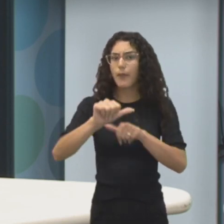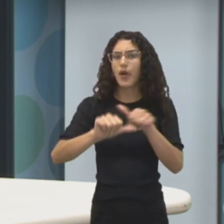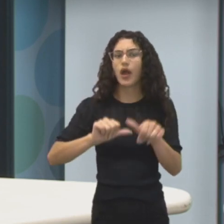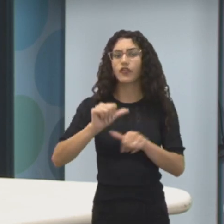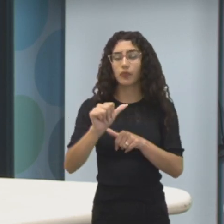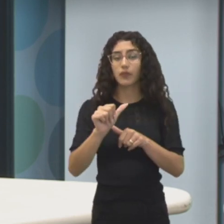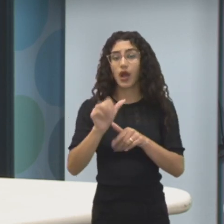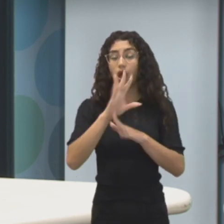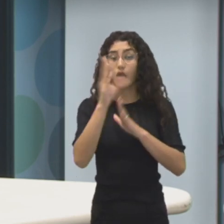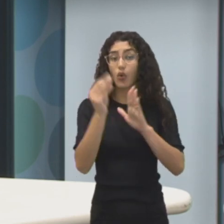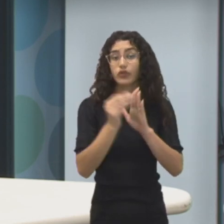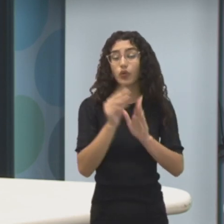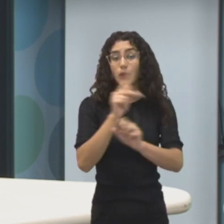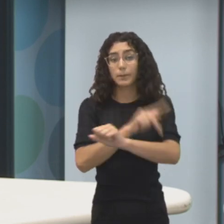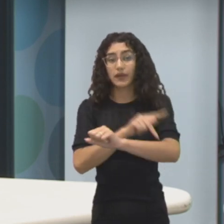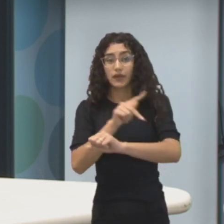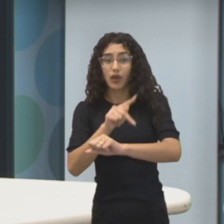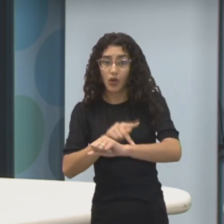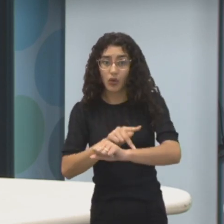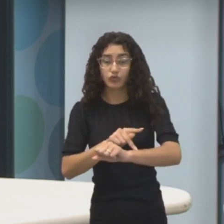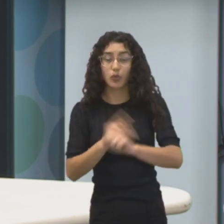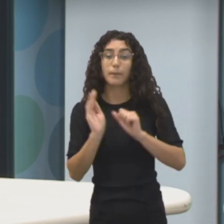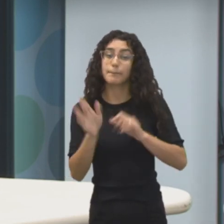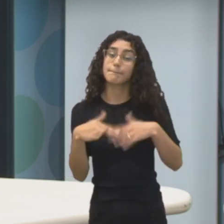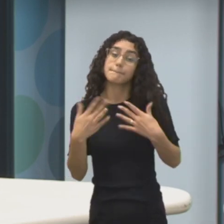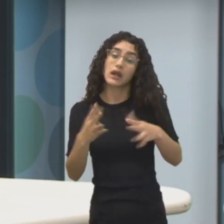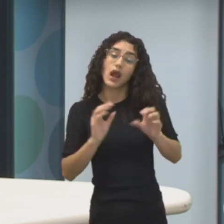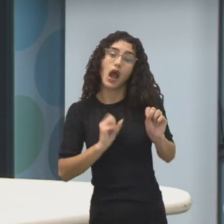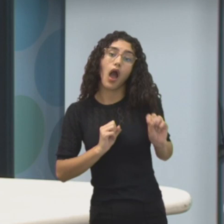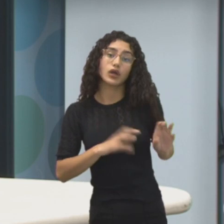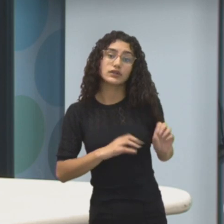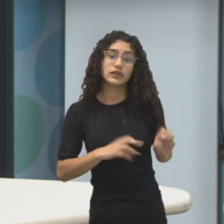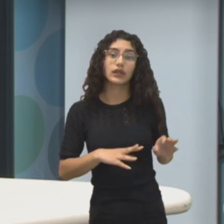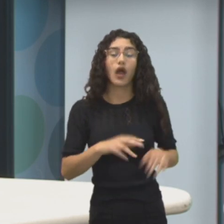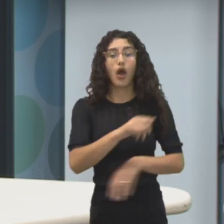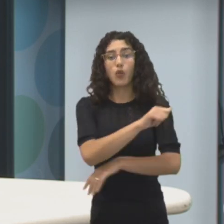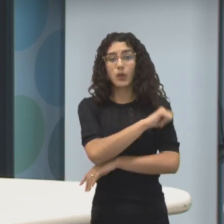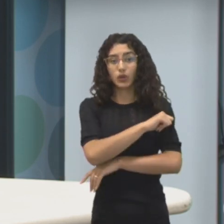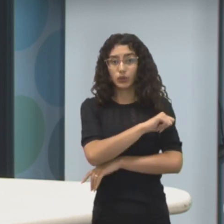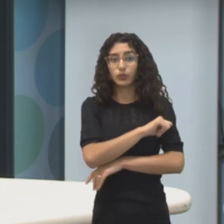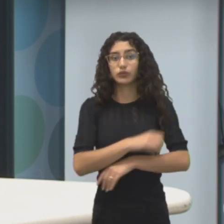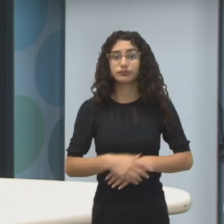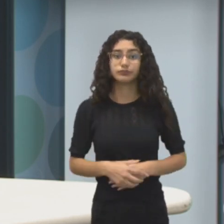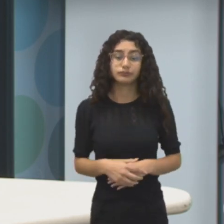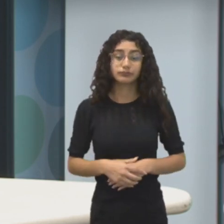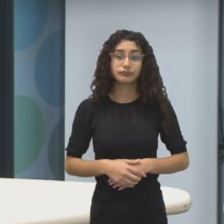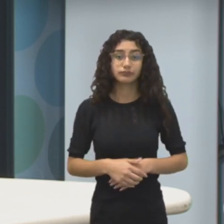em conteúdo pedagógico para ensinar os alunos.